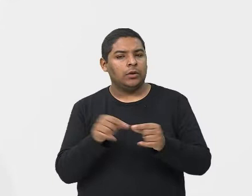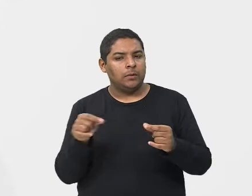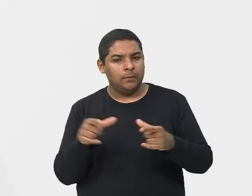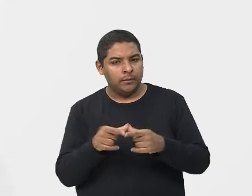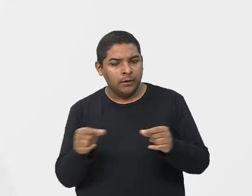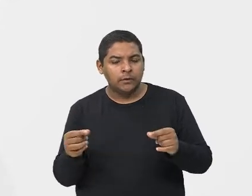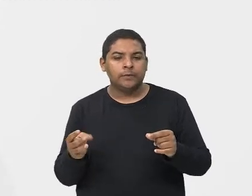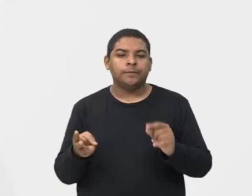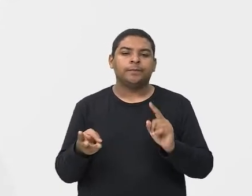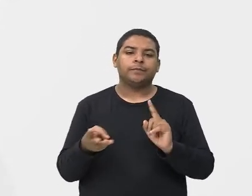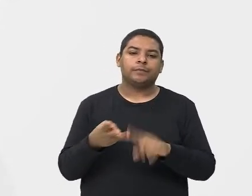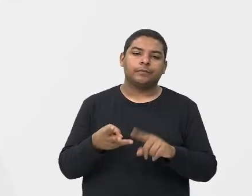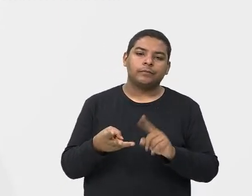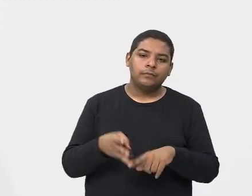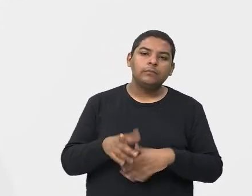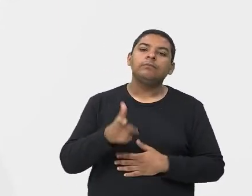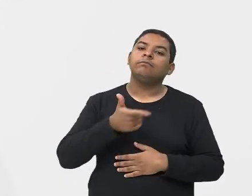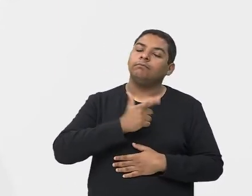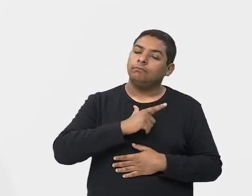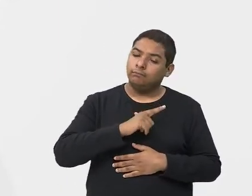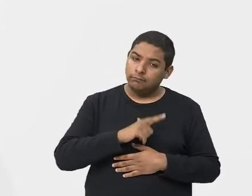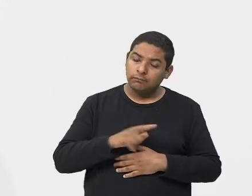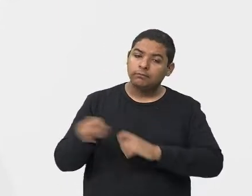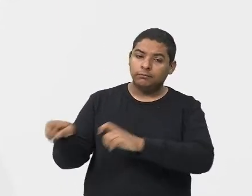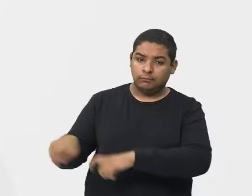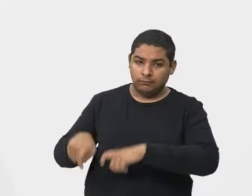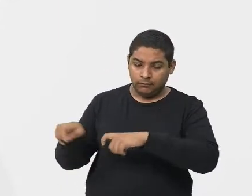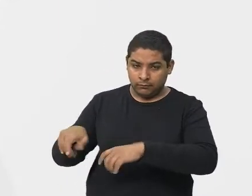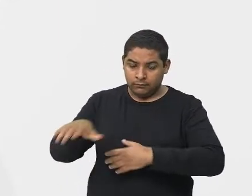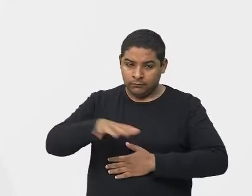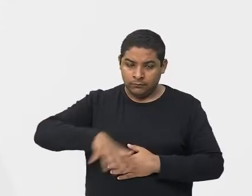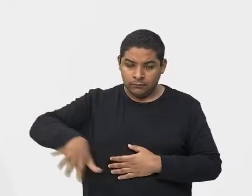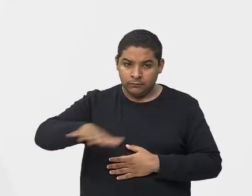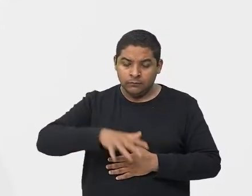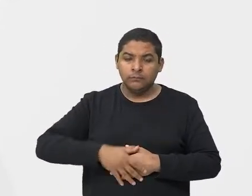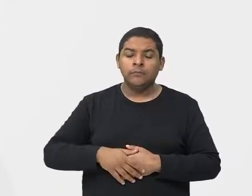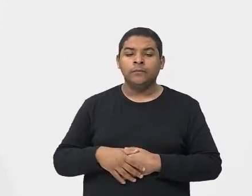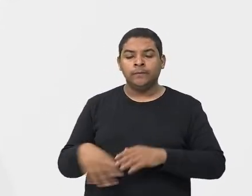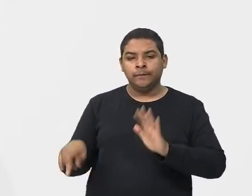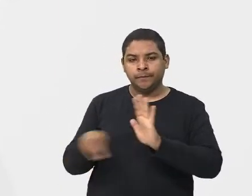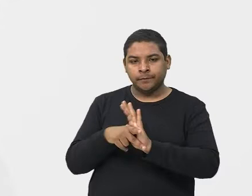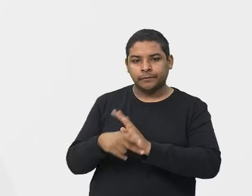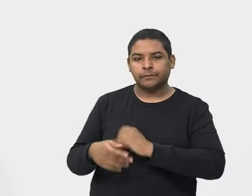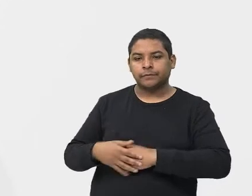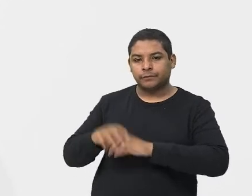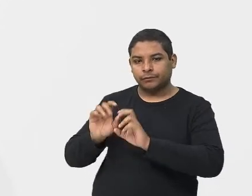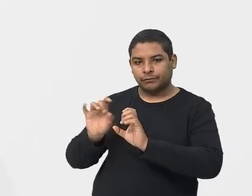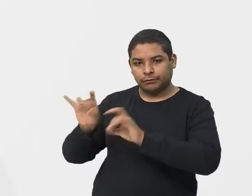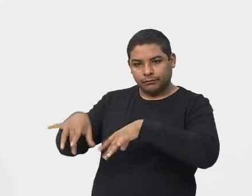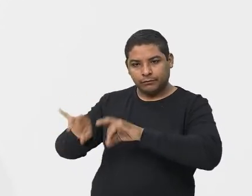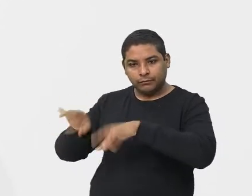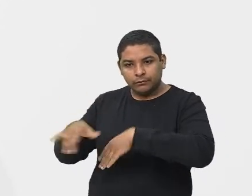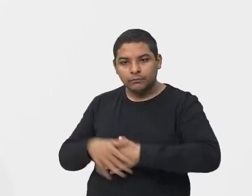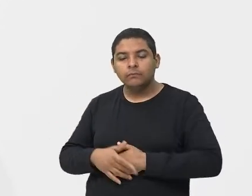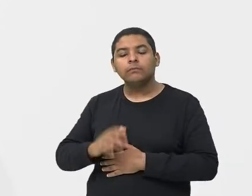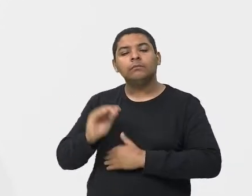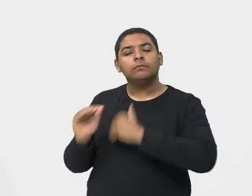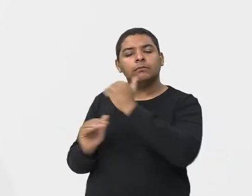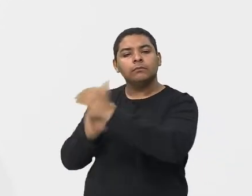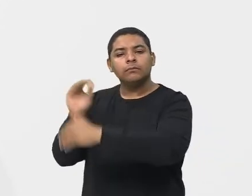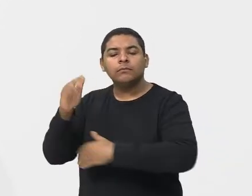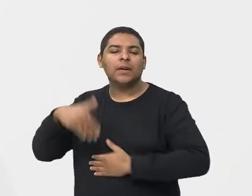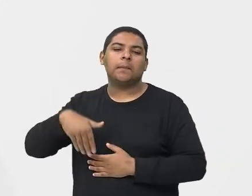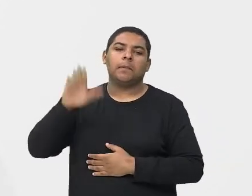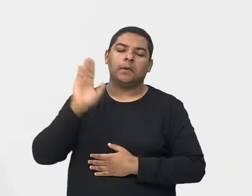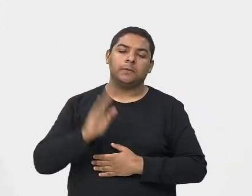gente observa muito esse cultivo aí na agricultura australiana, que acabou se desenvolvendo cada